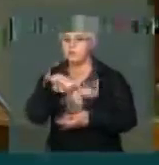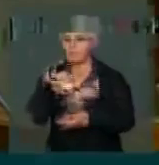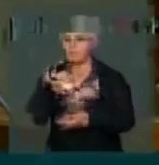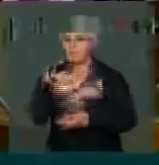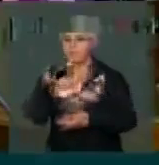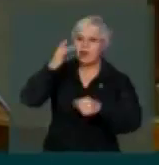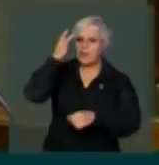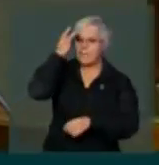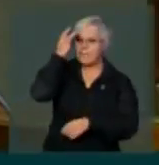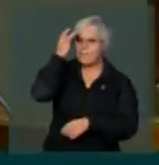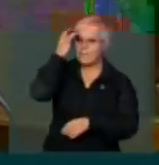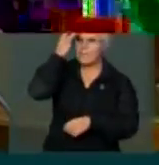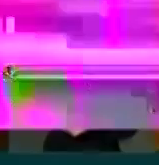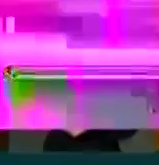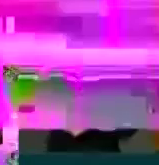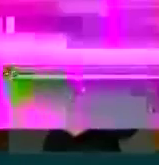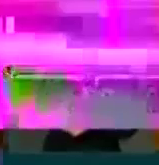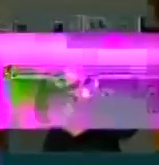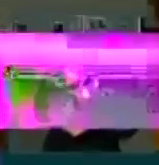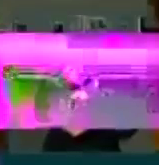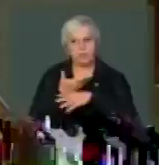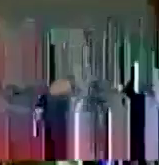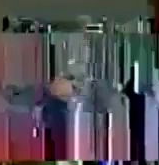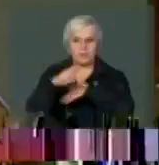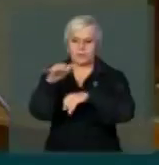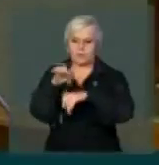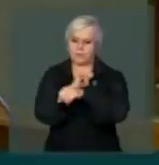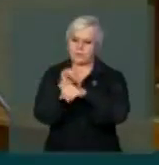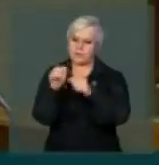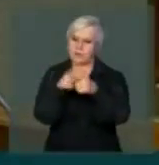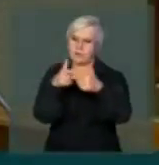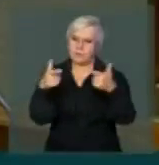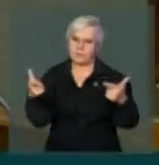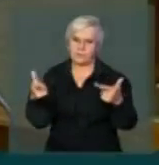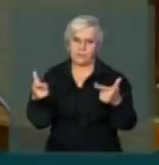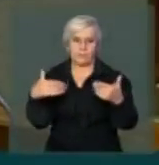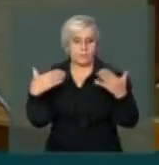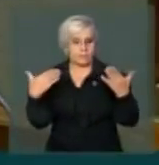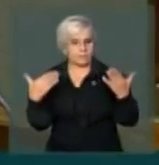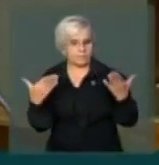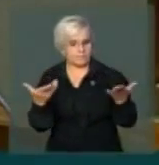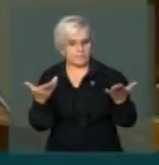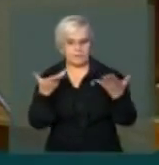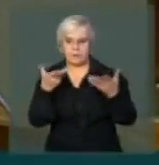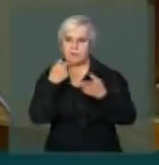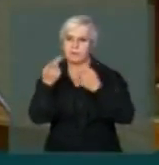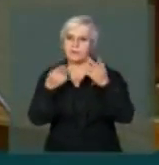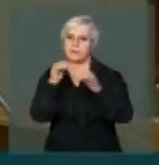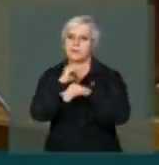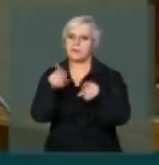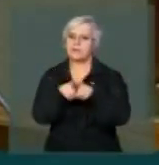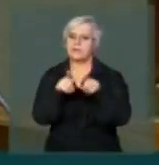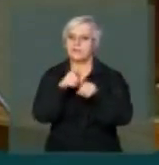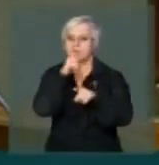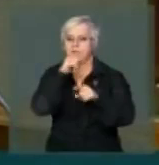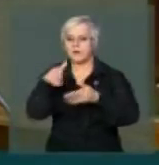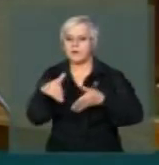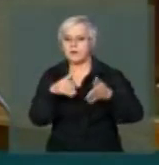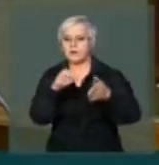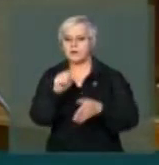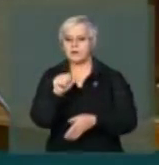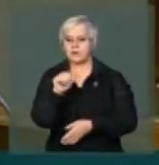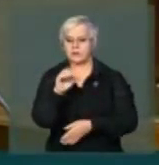de crescente e promissora de infraestrutura. De propósito, quero destacar a transposição do Rio São